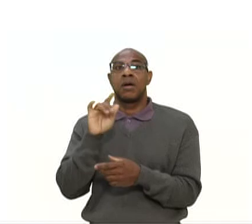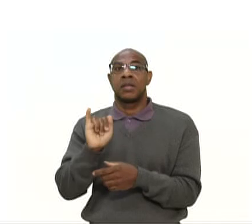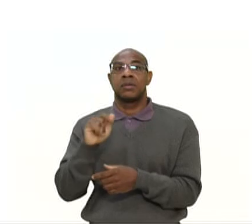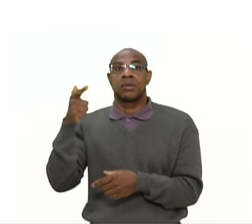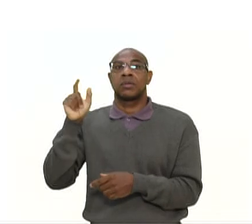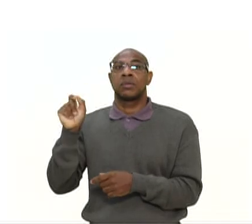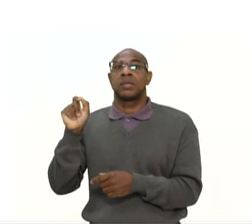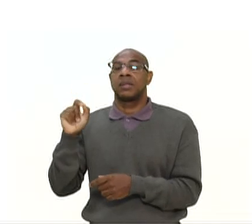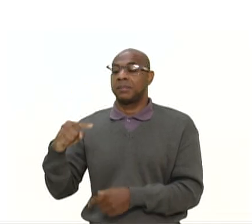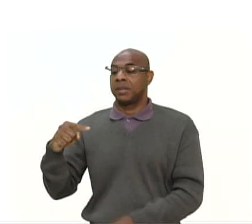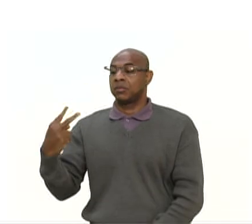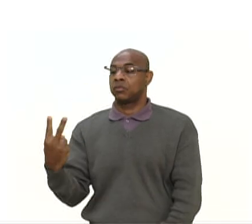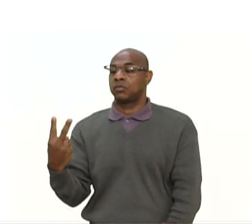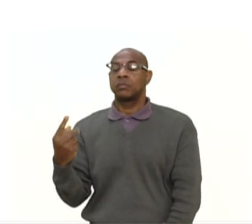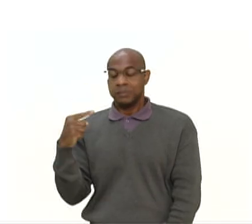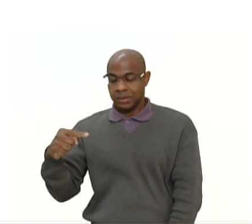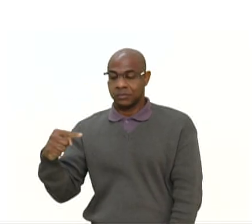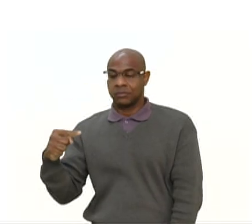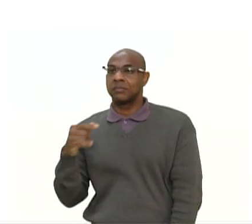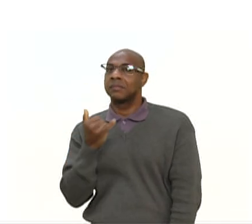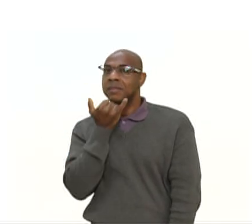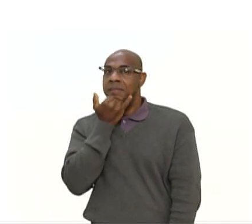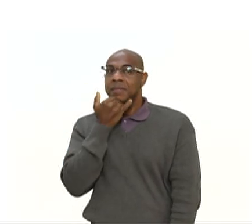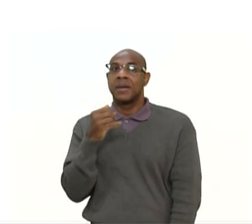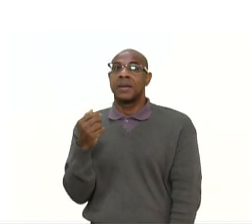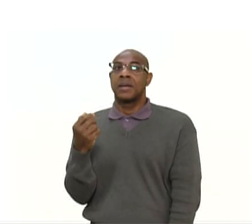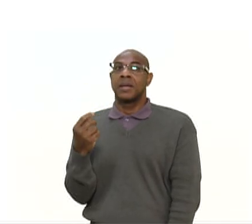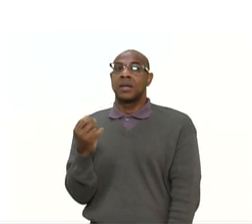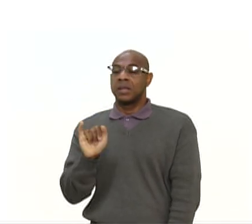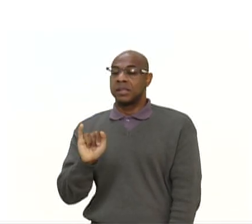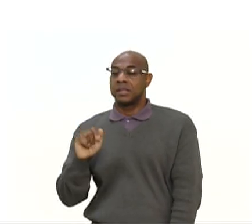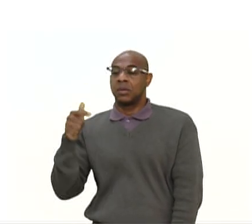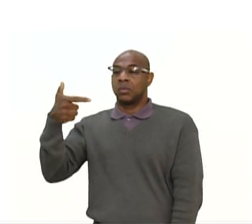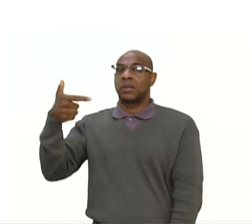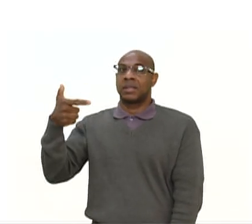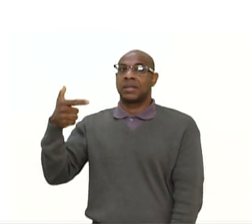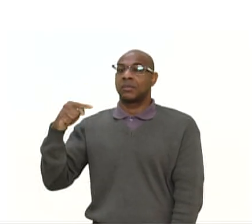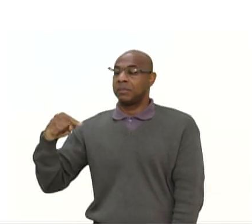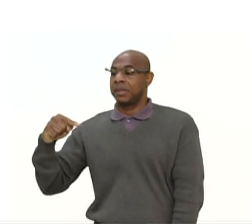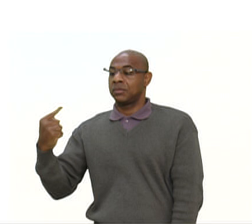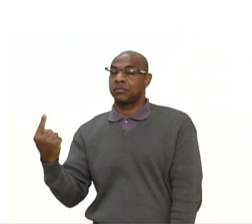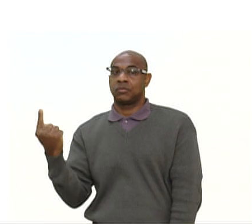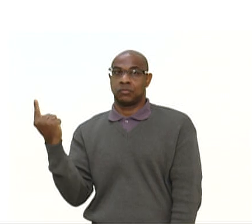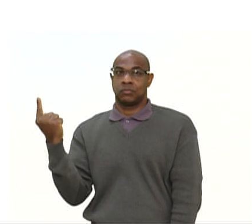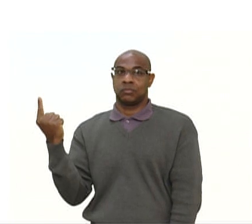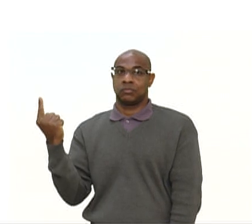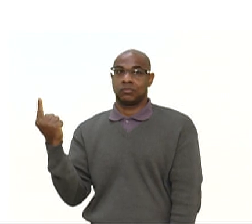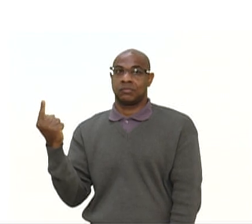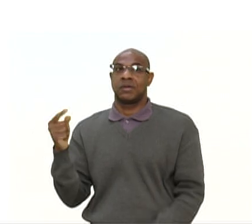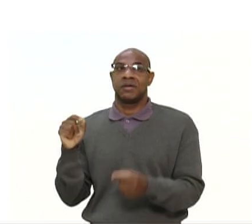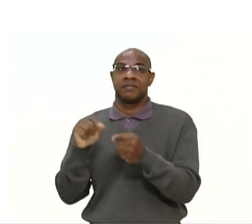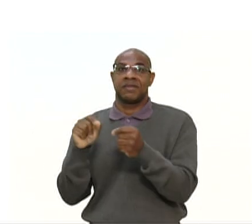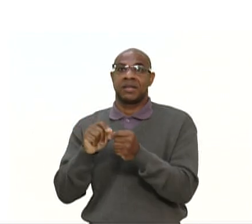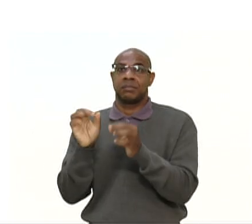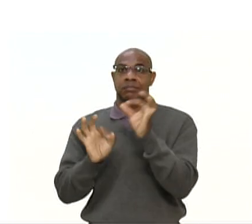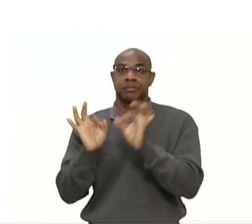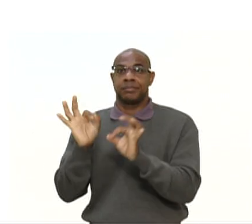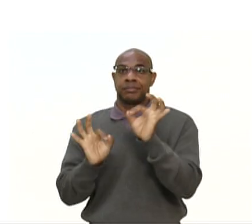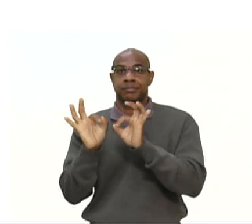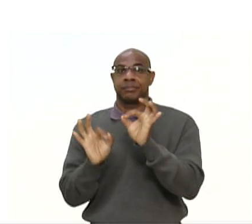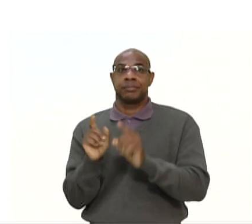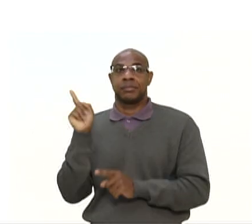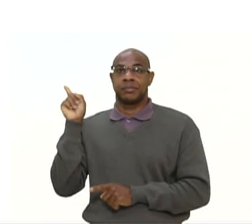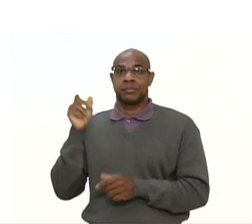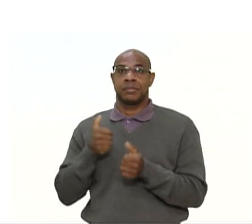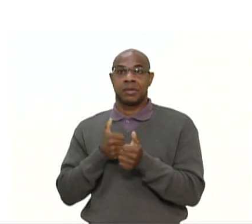aqui no lugar o menos 1. Vamos fazer as operações agora. Menos com menos, mais 2. 2